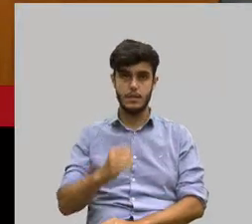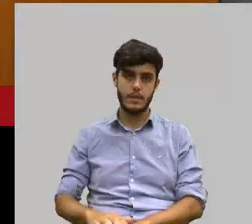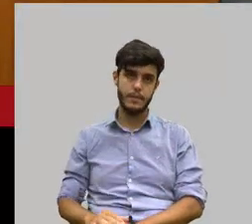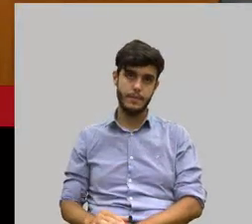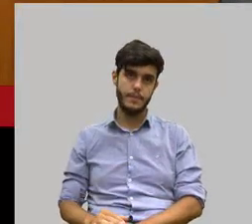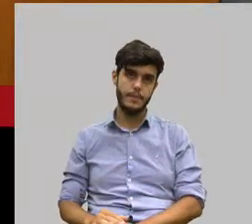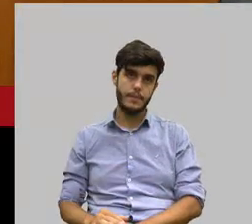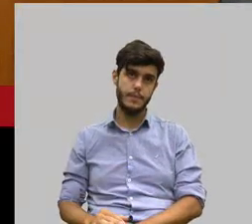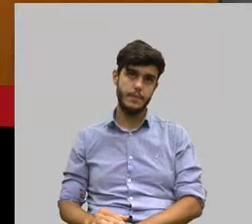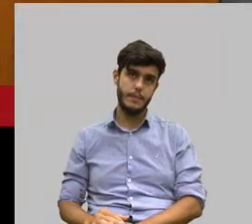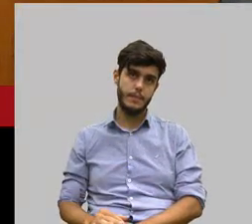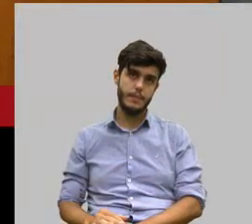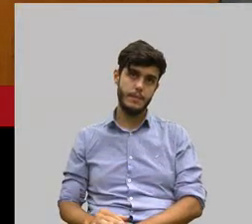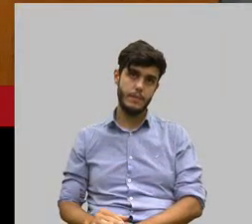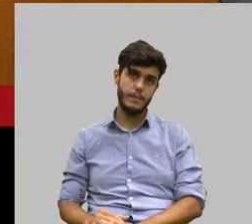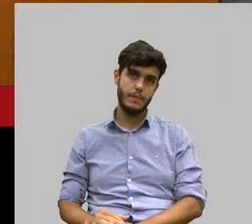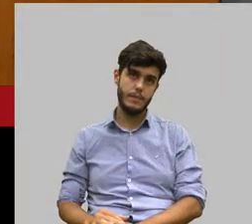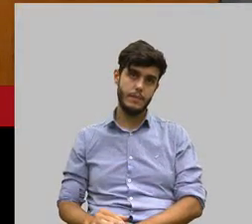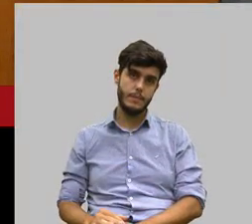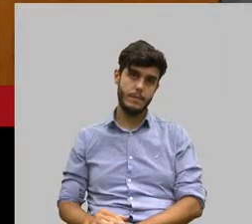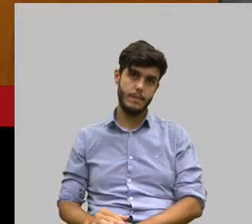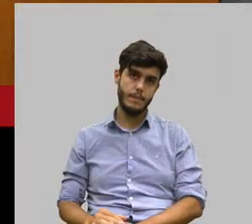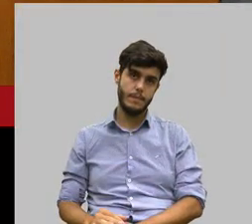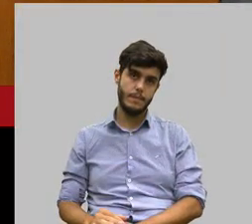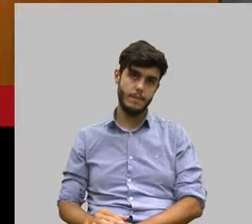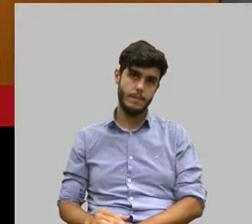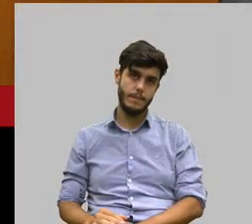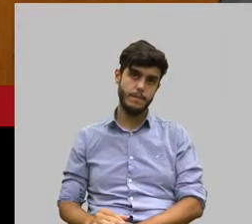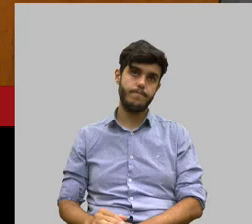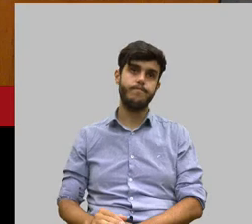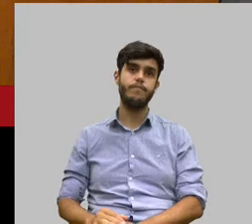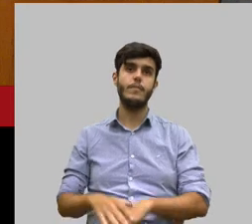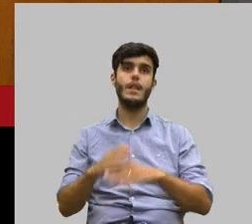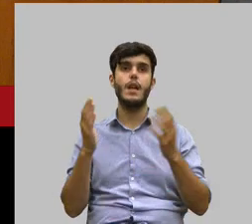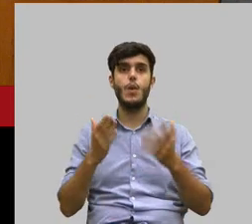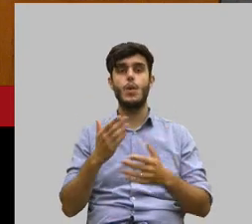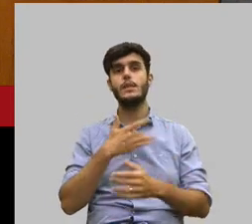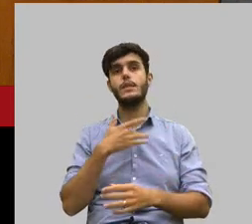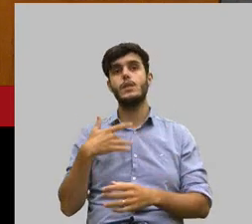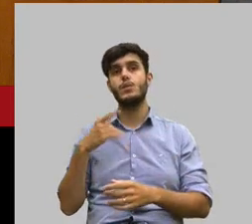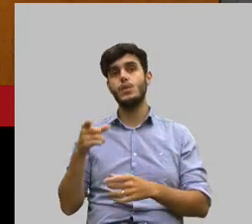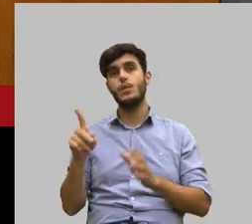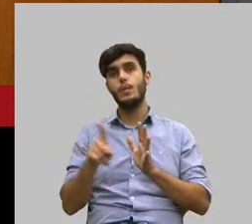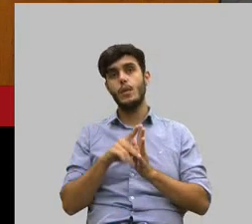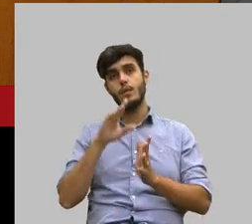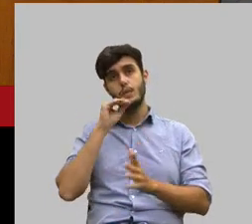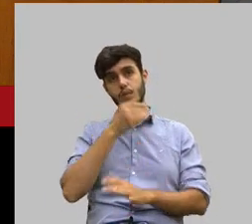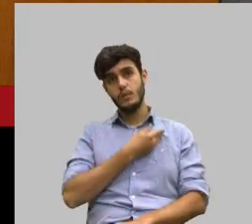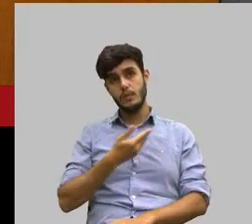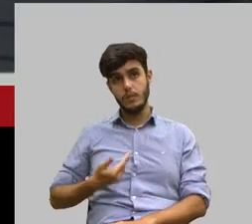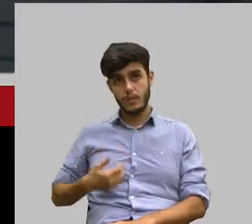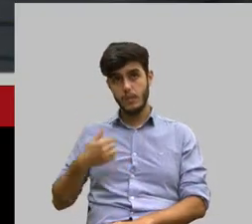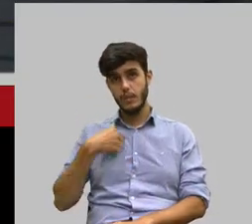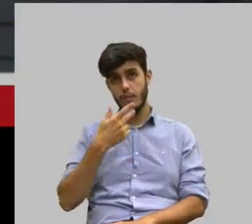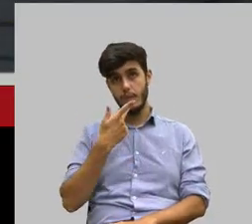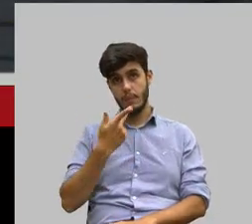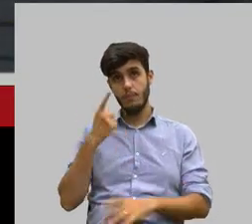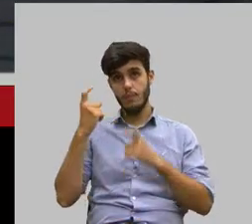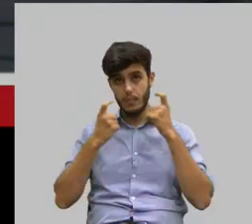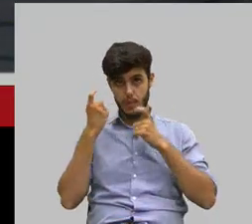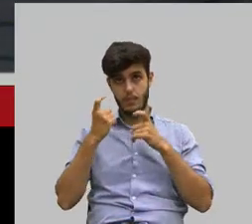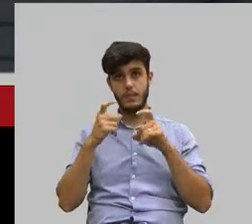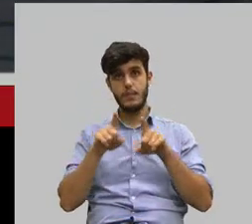estado em relação eh à saúde do Servidor Como eu disse aqui também é um ponto de preocupação